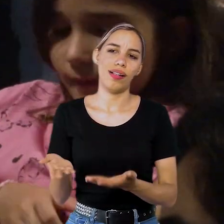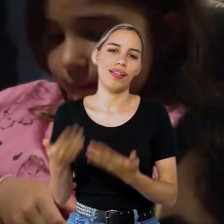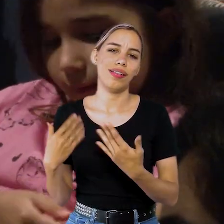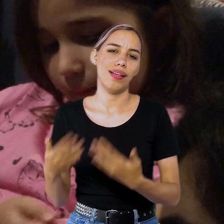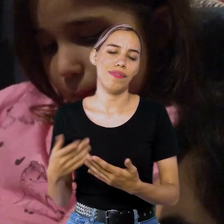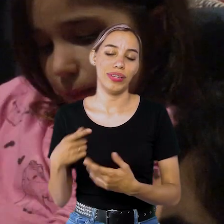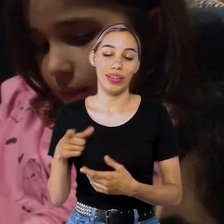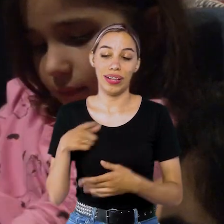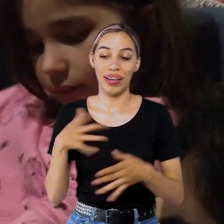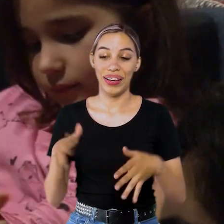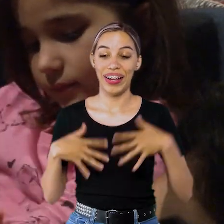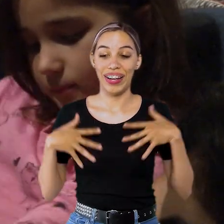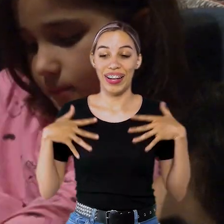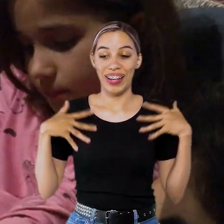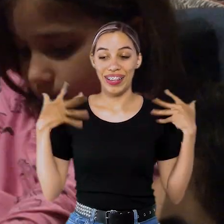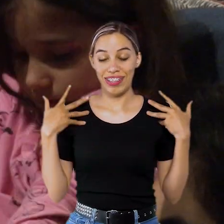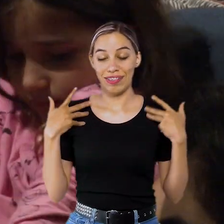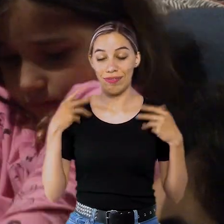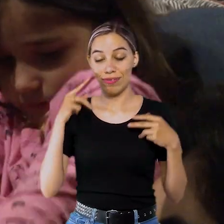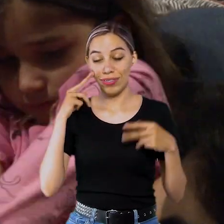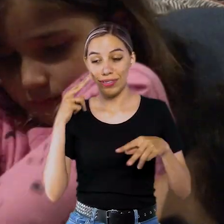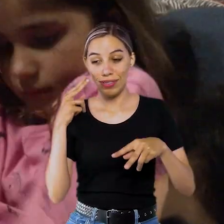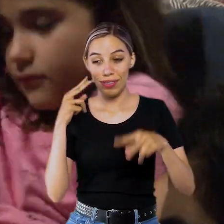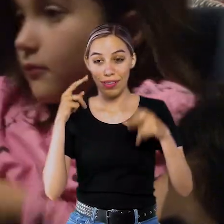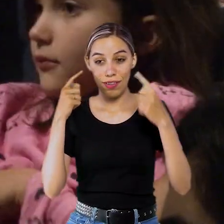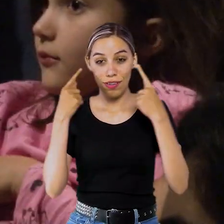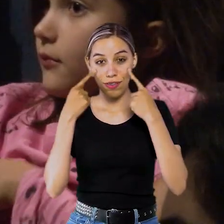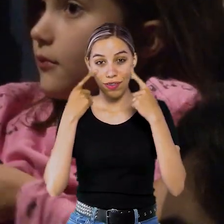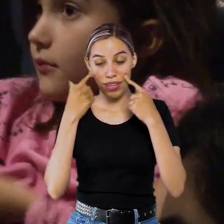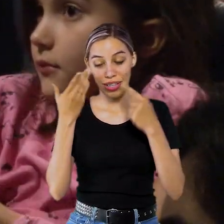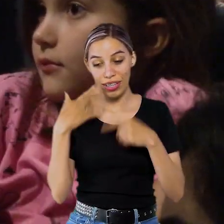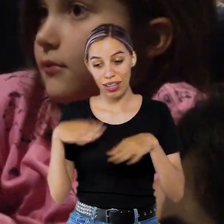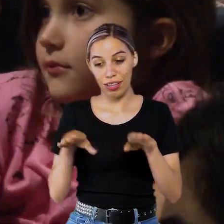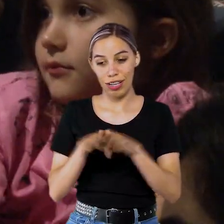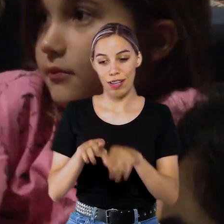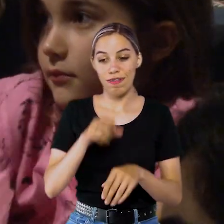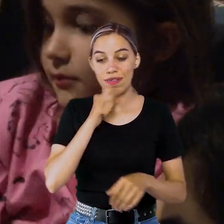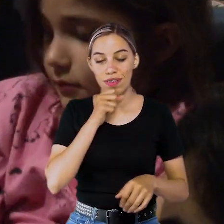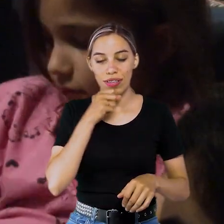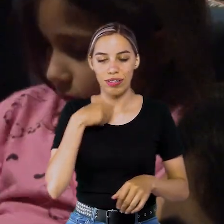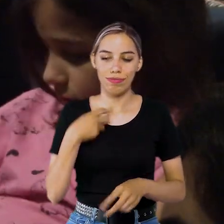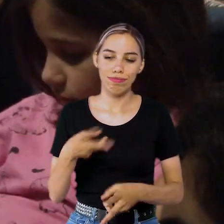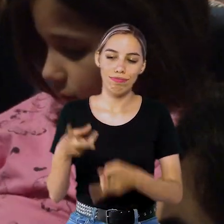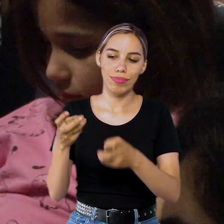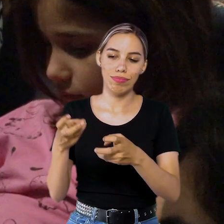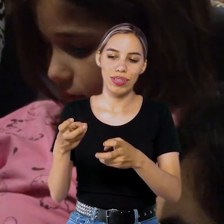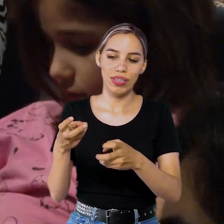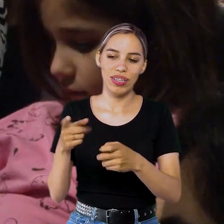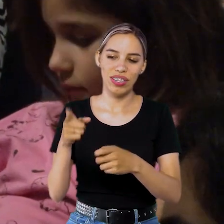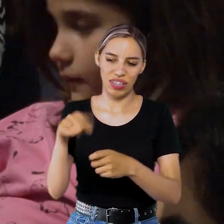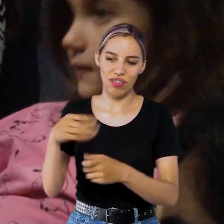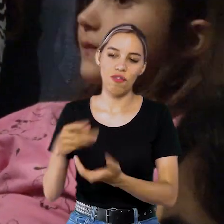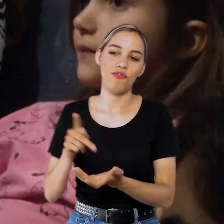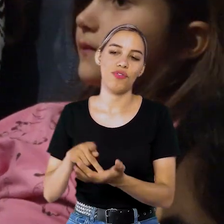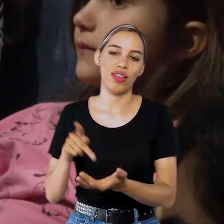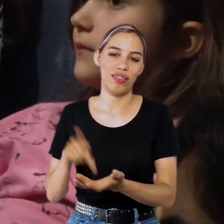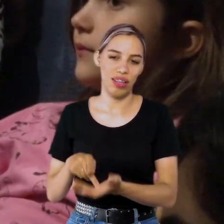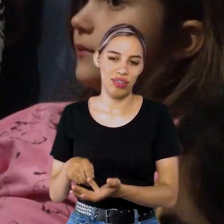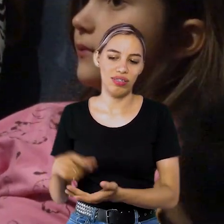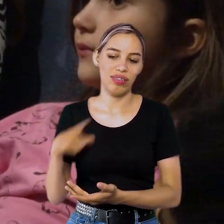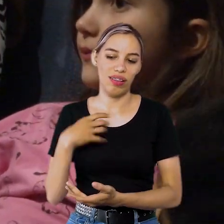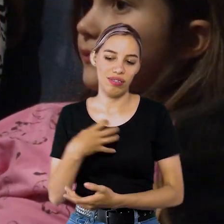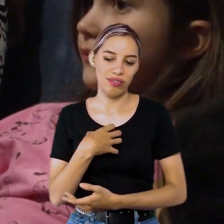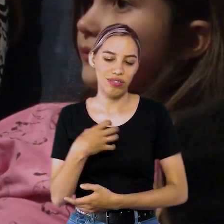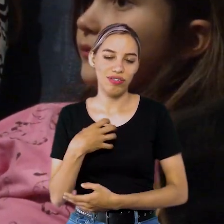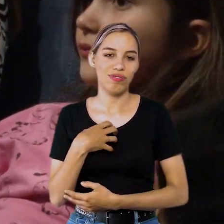enxerga a alegria nos olhos das crianças e dos idosos, você fala, isso é verdade, isso faz sentido para a minha, para a sua, para a vida, né?